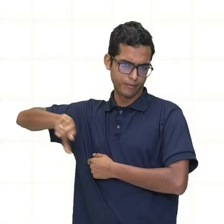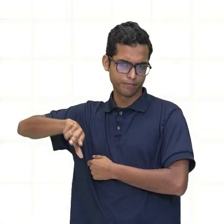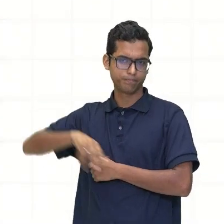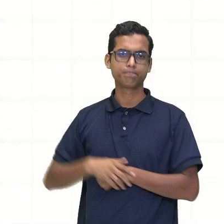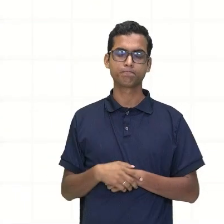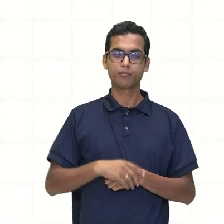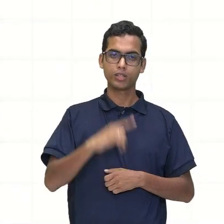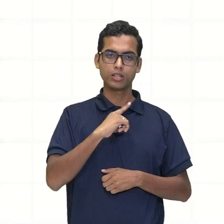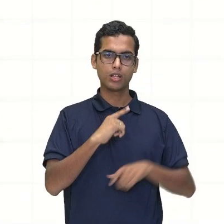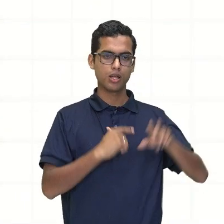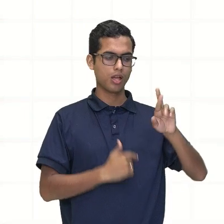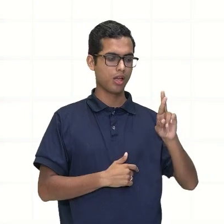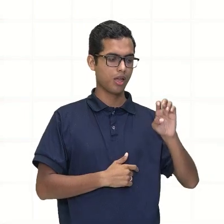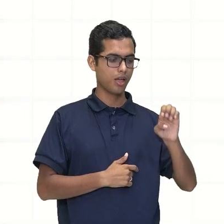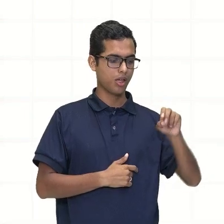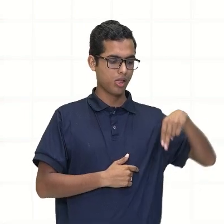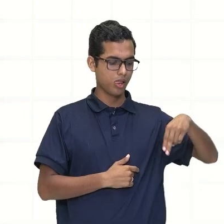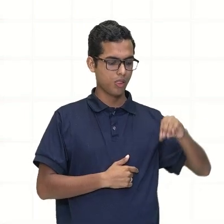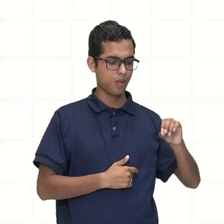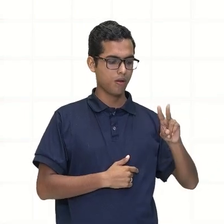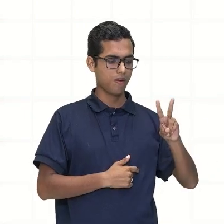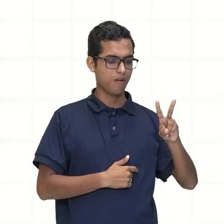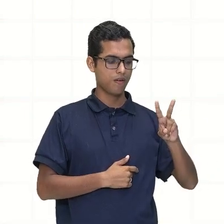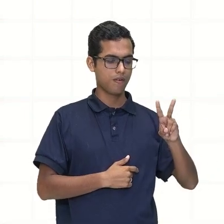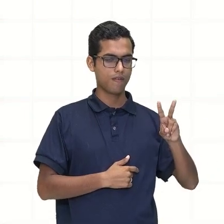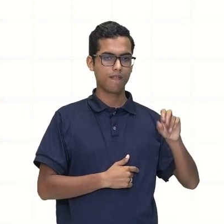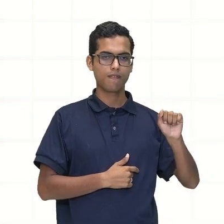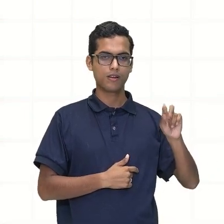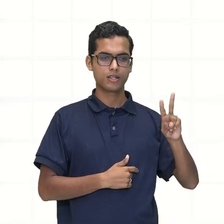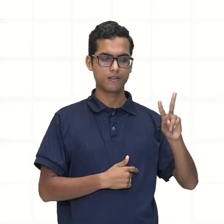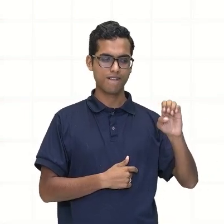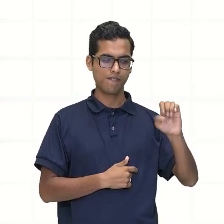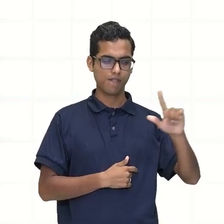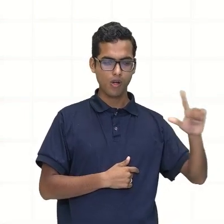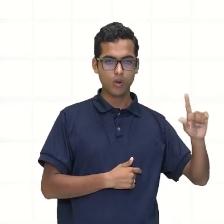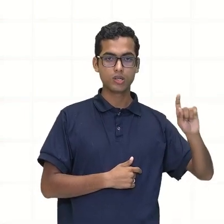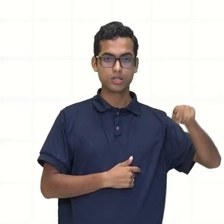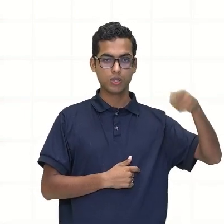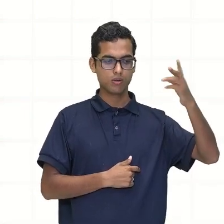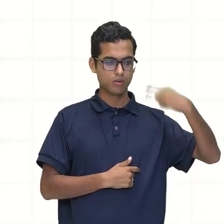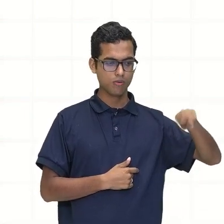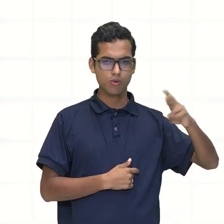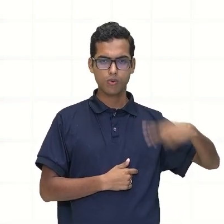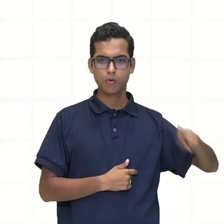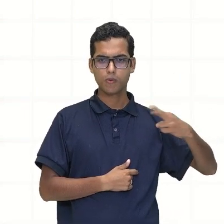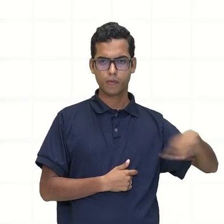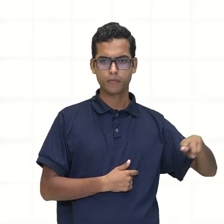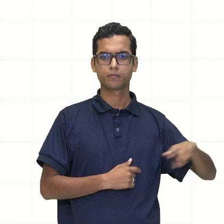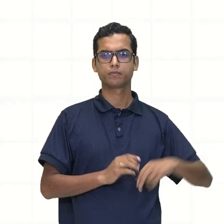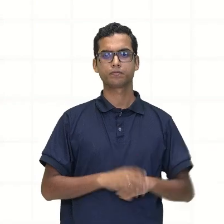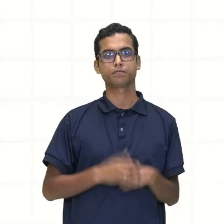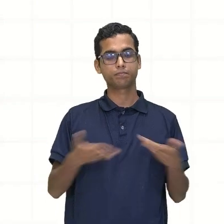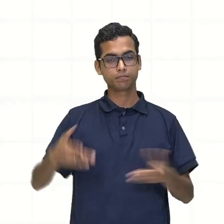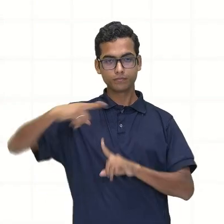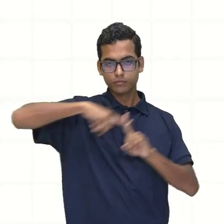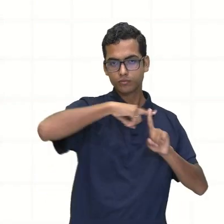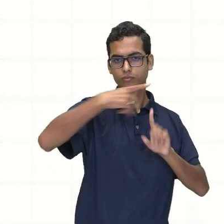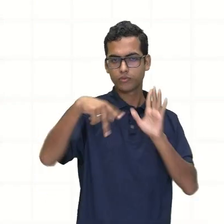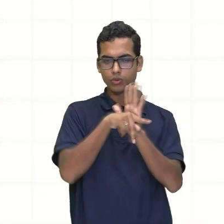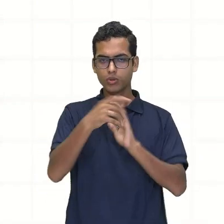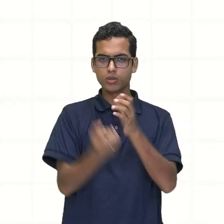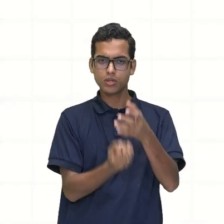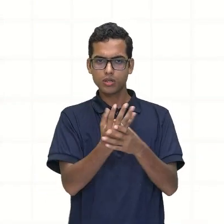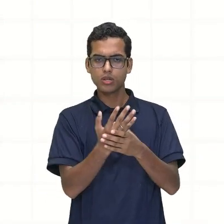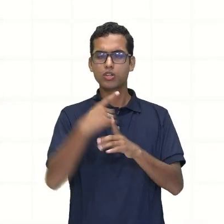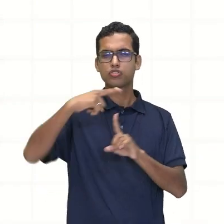o conceito e, entre outras características, né, relacionadas a essas fontes de energia, quanto à